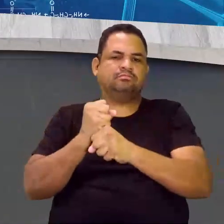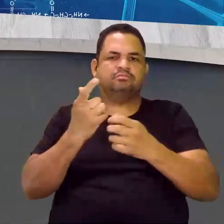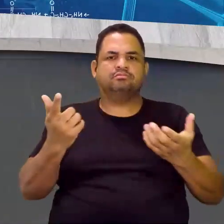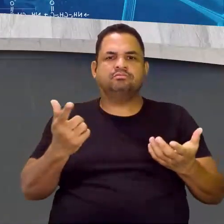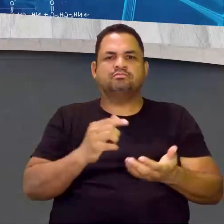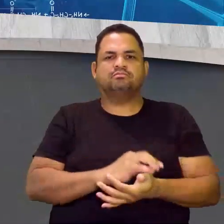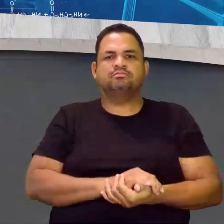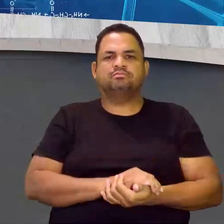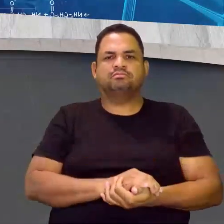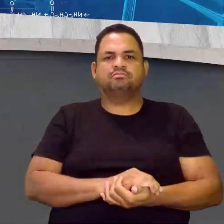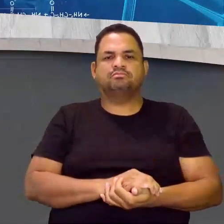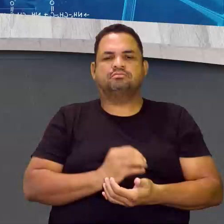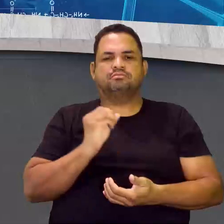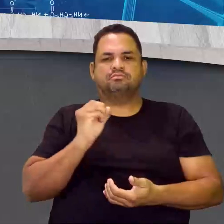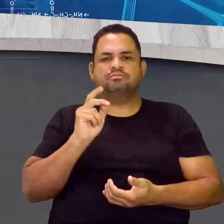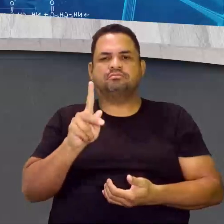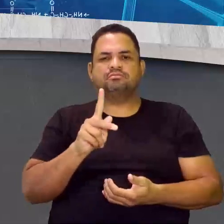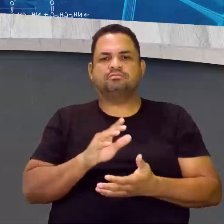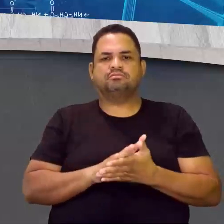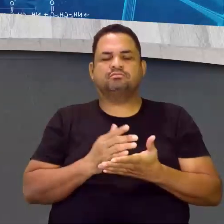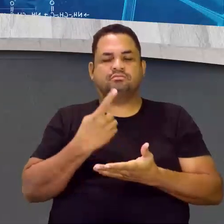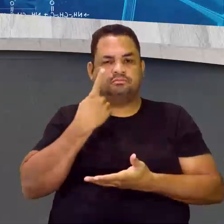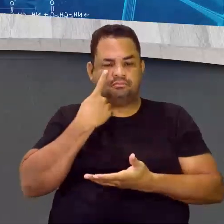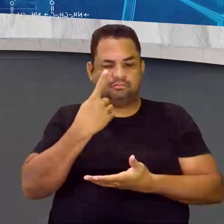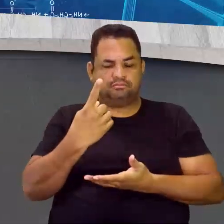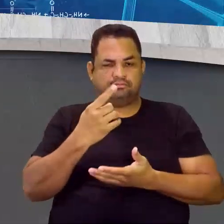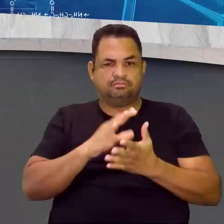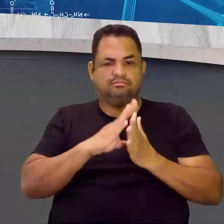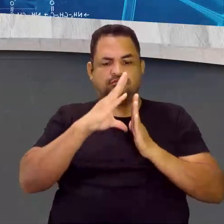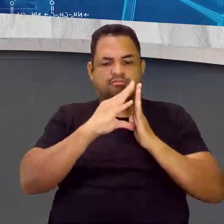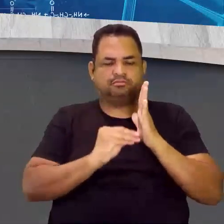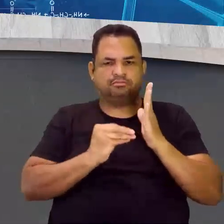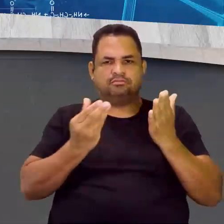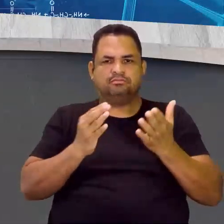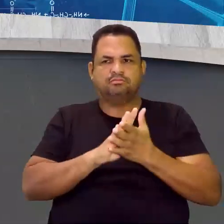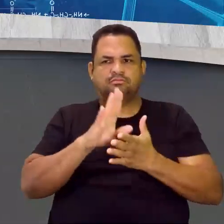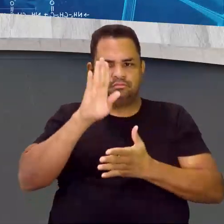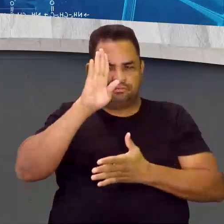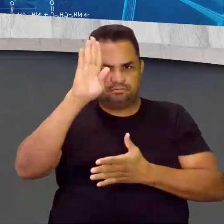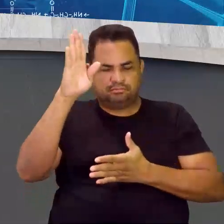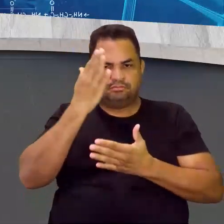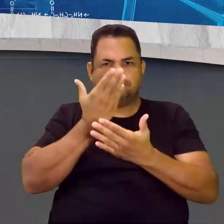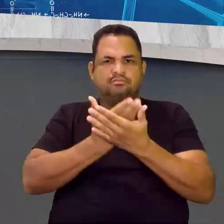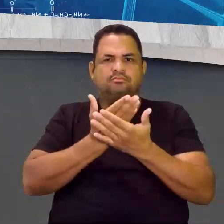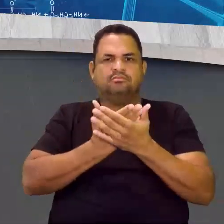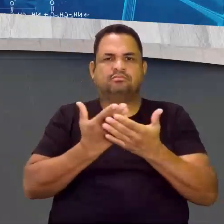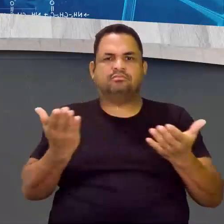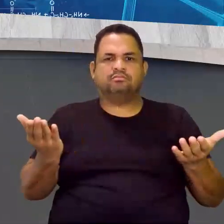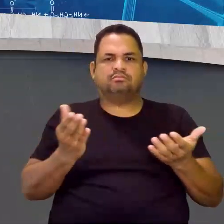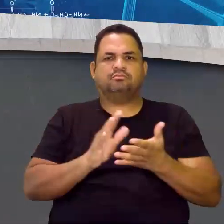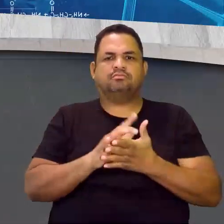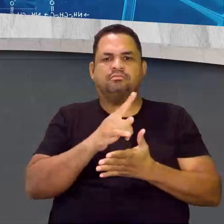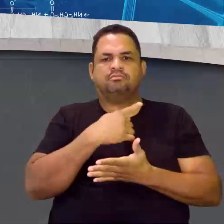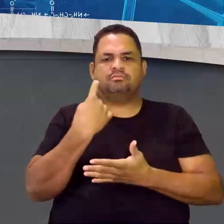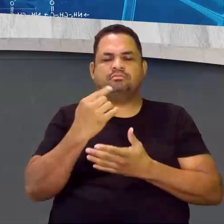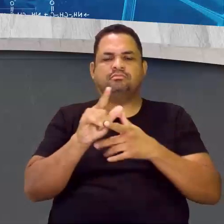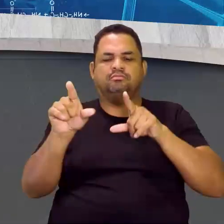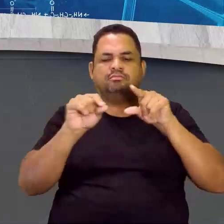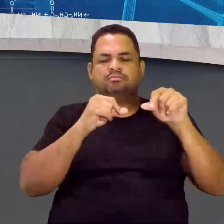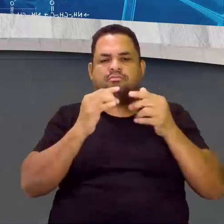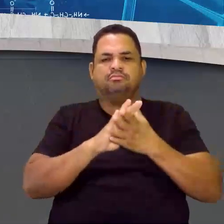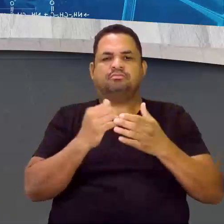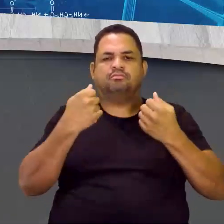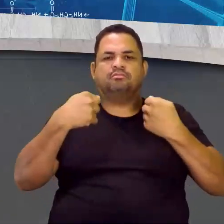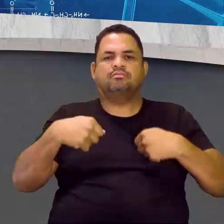revisão, ok? Vocês viram os conteúdos das principais aulas que nós escolhemos para